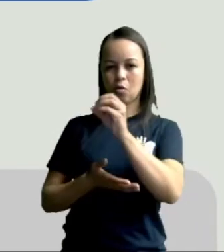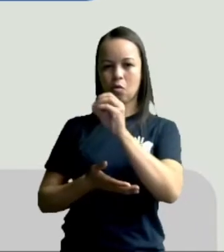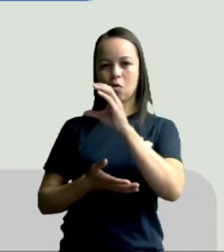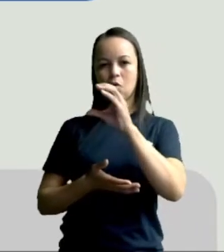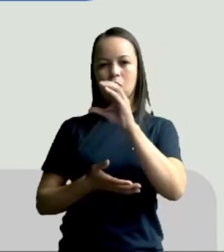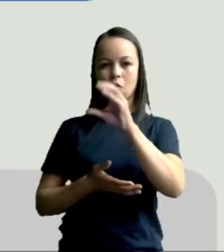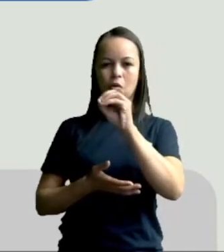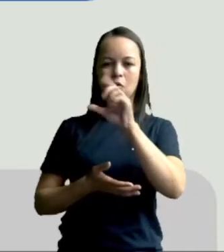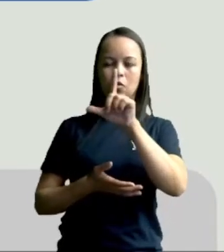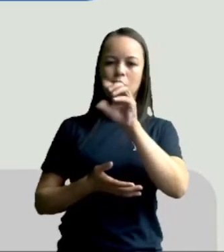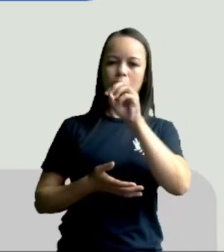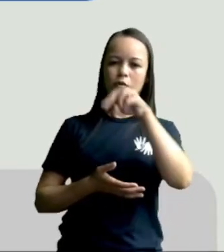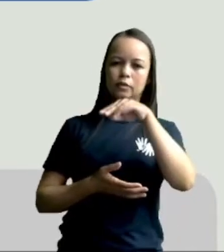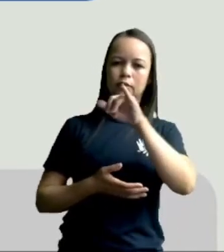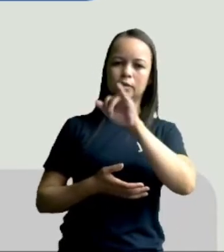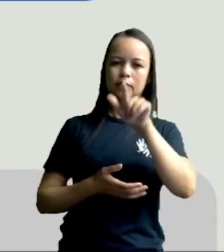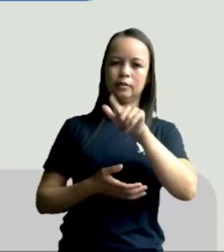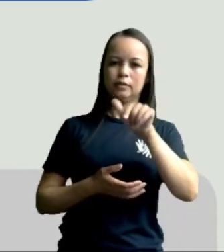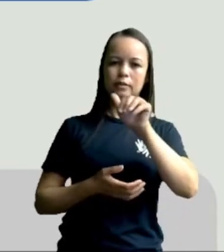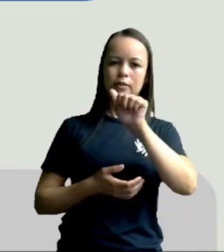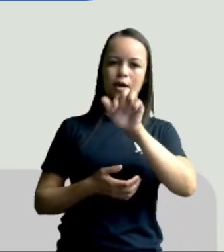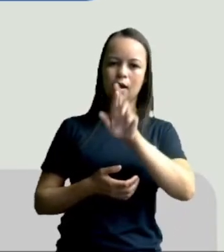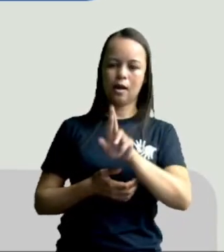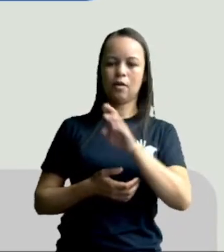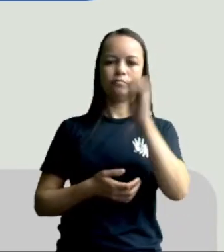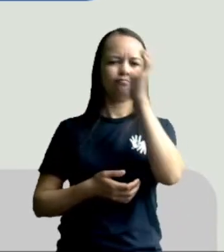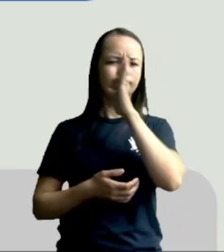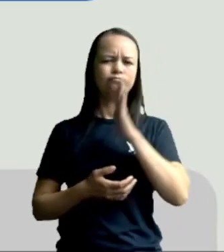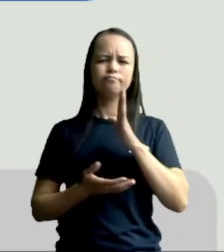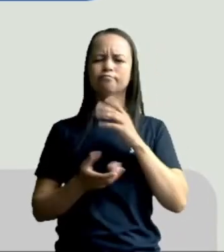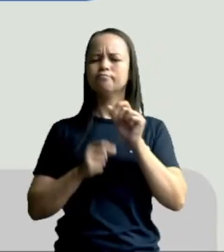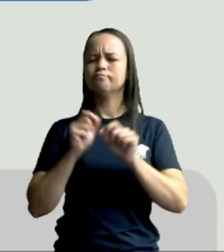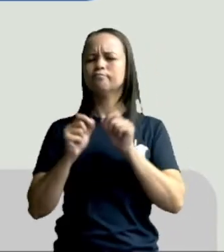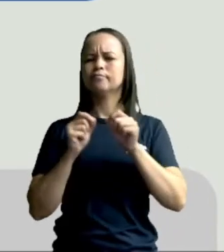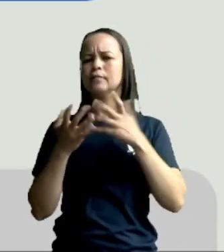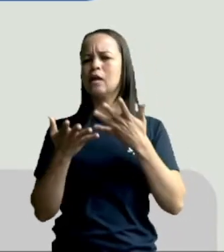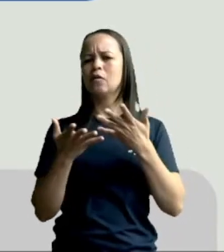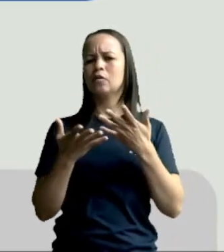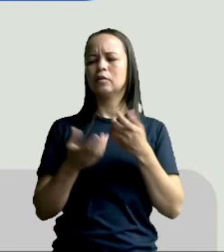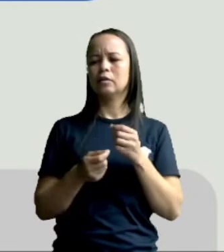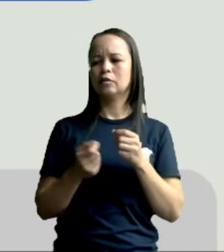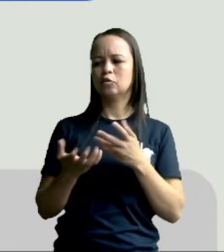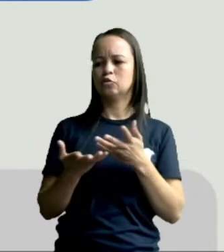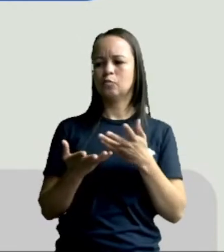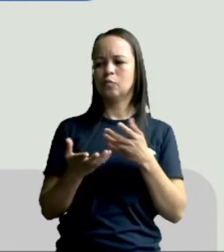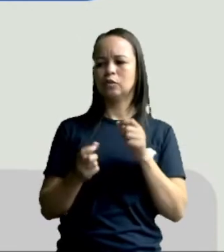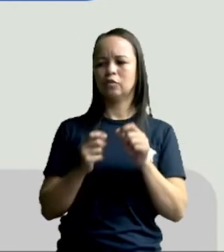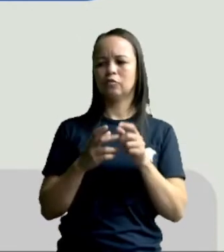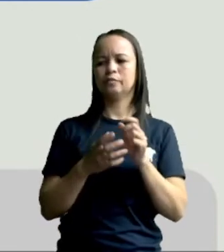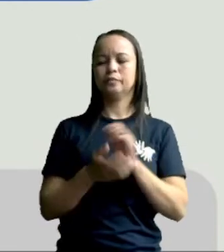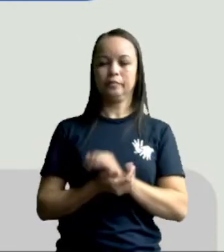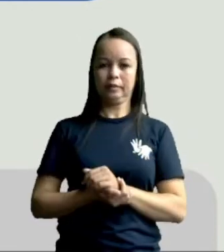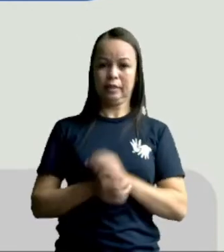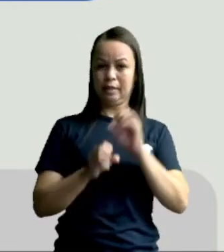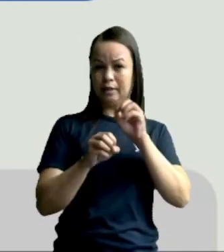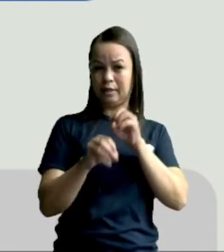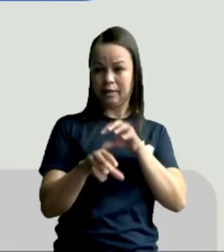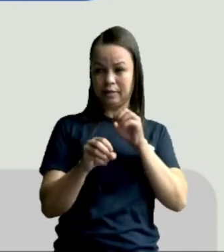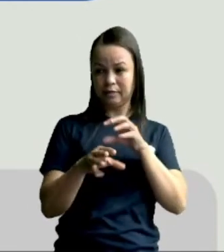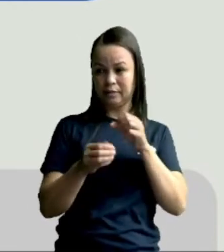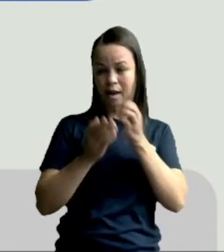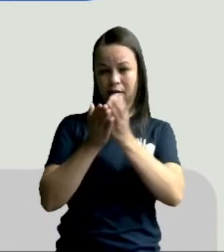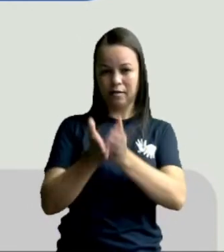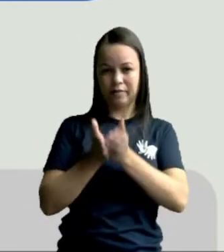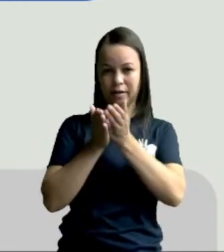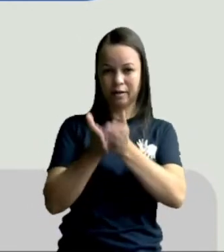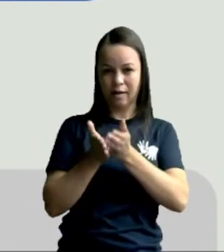foi que aconteceu aqui. Quais foram os motivos que Portugal tiveram para colonizar o Brasil? Vê, ensinar como